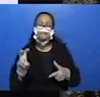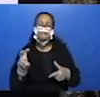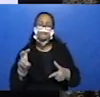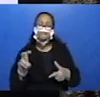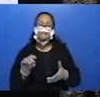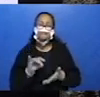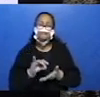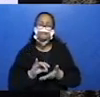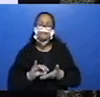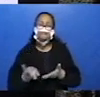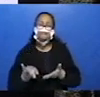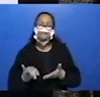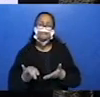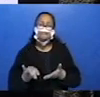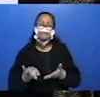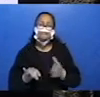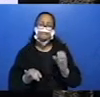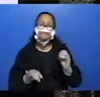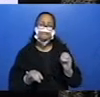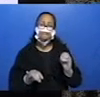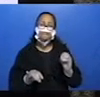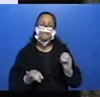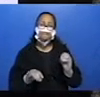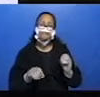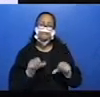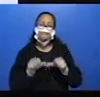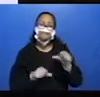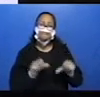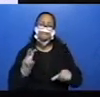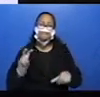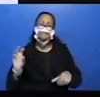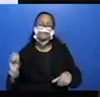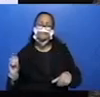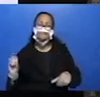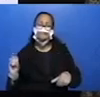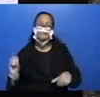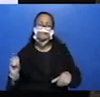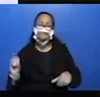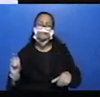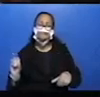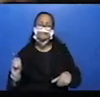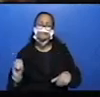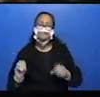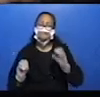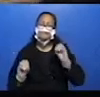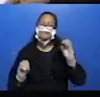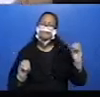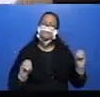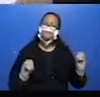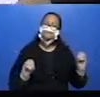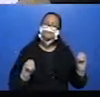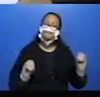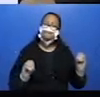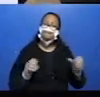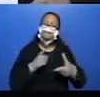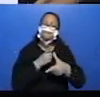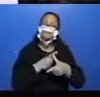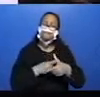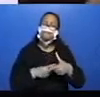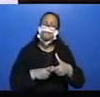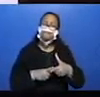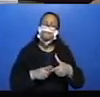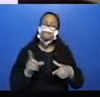ia ficar 50. Se eu tirar 2 zeros, ficou quanto? Divisão, eu tiro, eu diminuo, eu